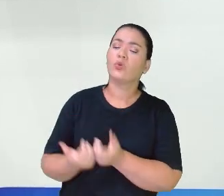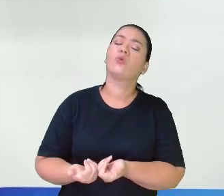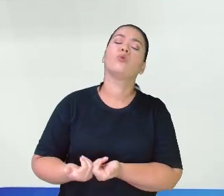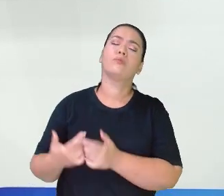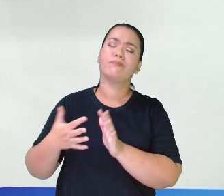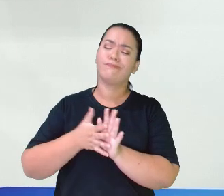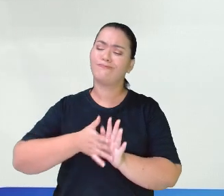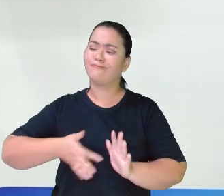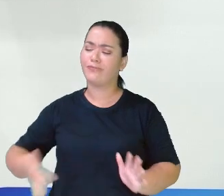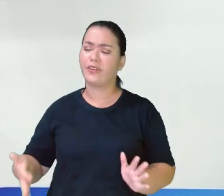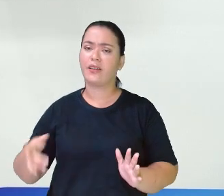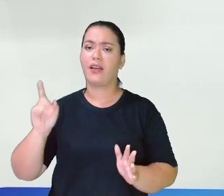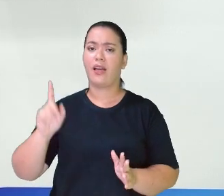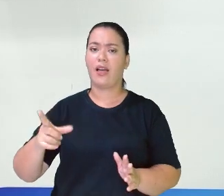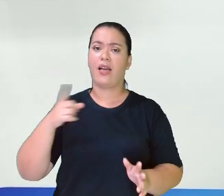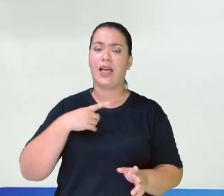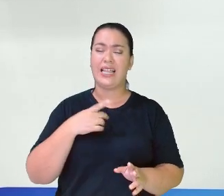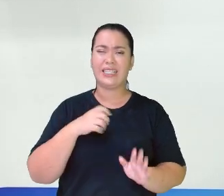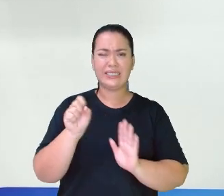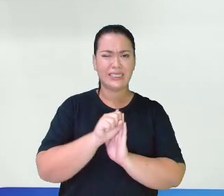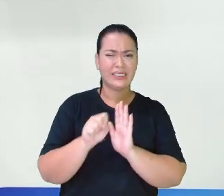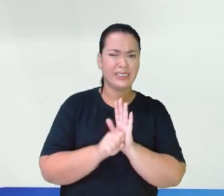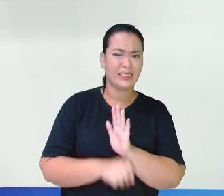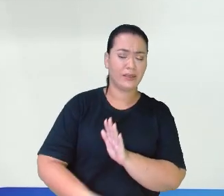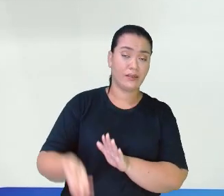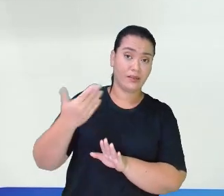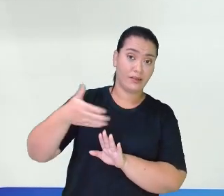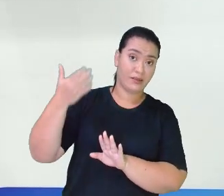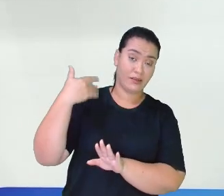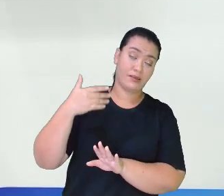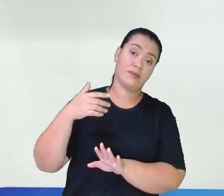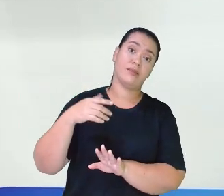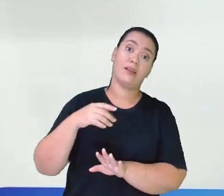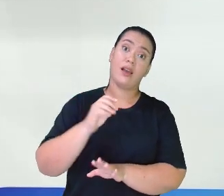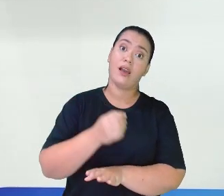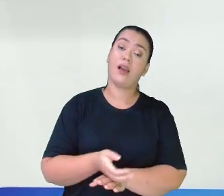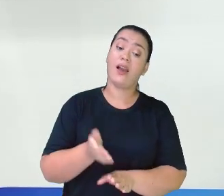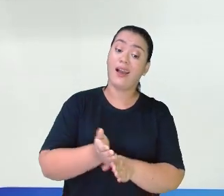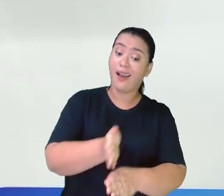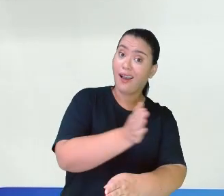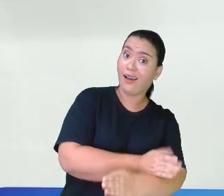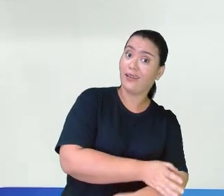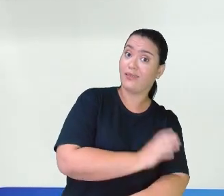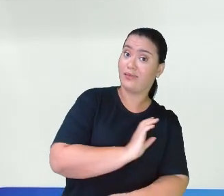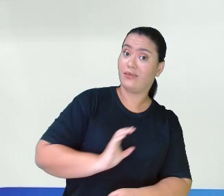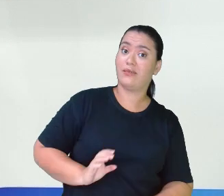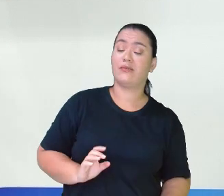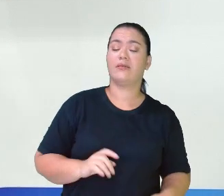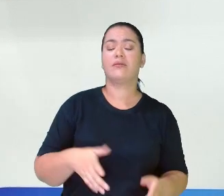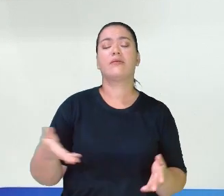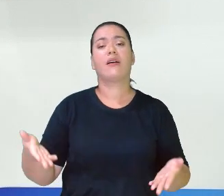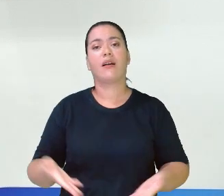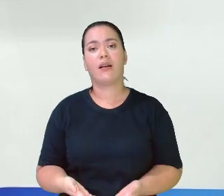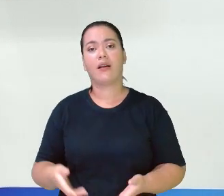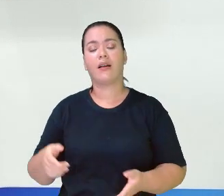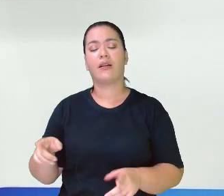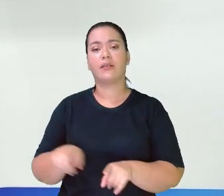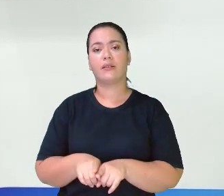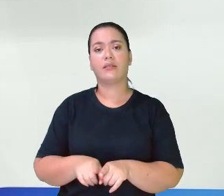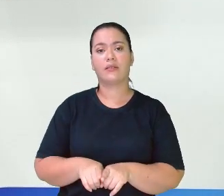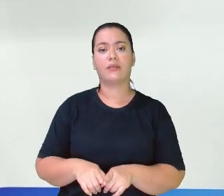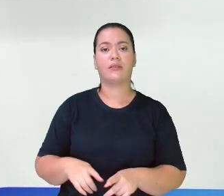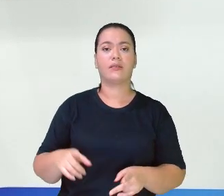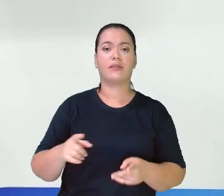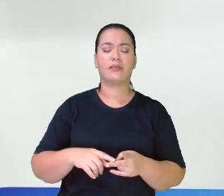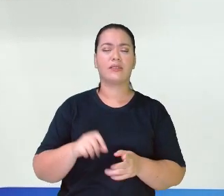tempos, trouxemos lá no início do século, né, do século 6 e 7, antes de Cristo, trouxemos La